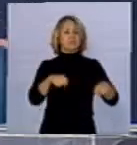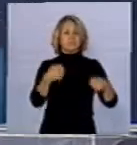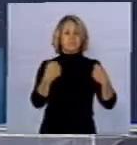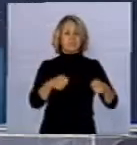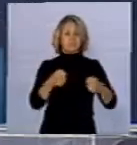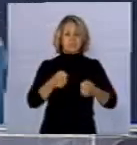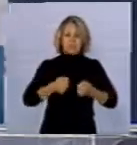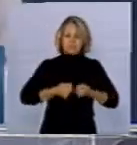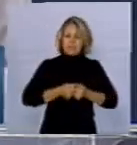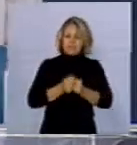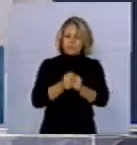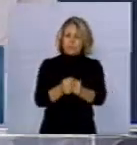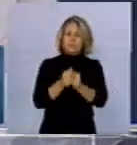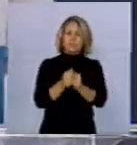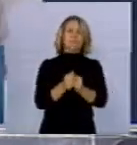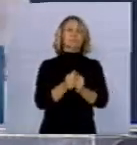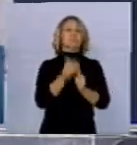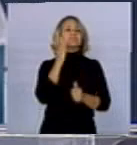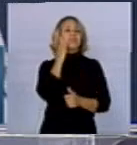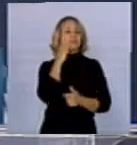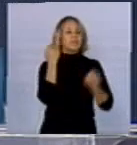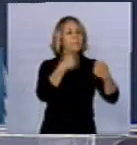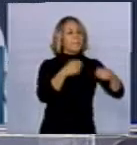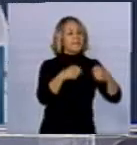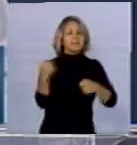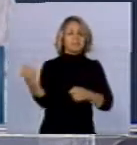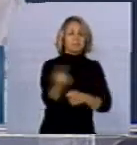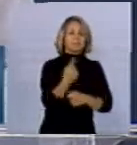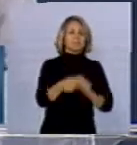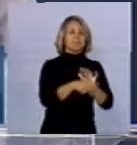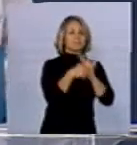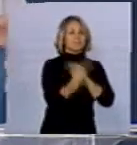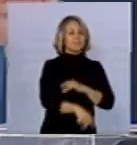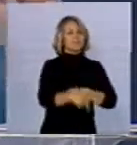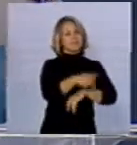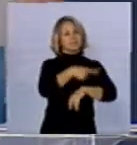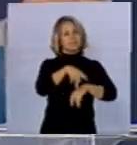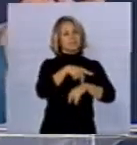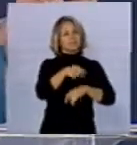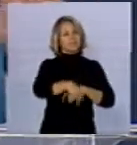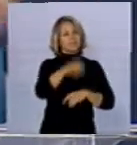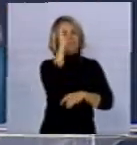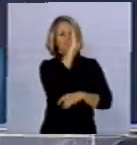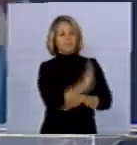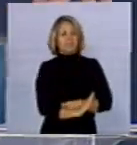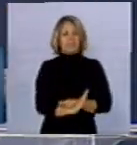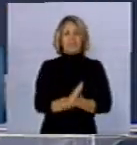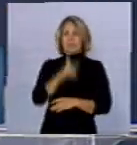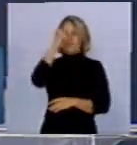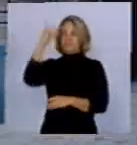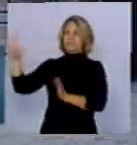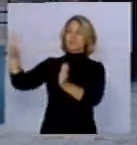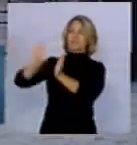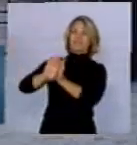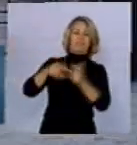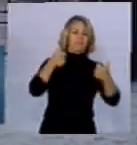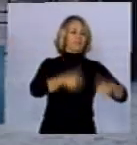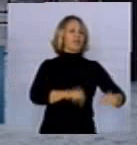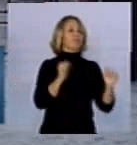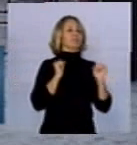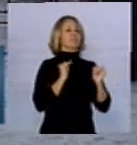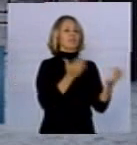acompanhar também as necessidades do país não é só aqui chegar a se instalar e explorar o mercado